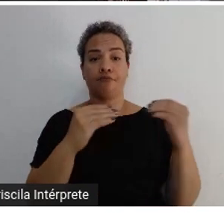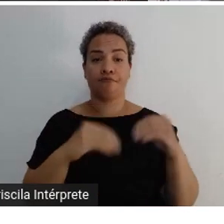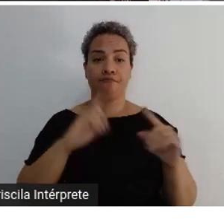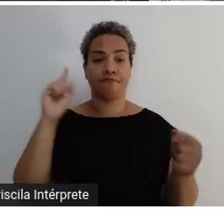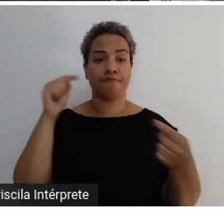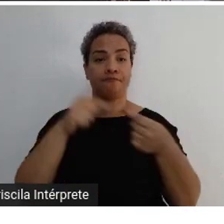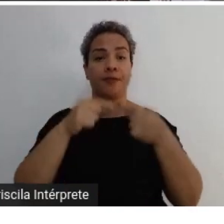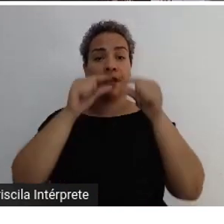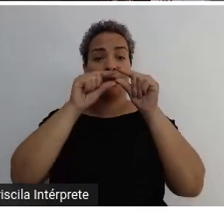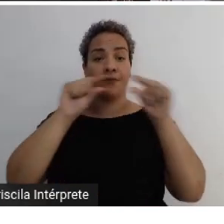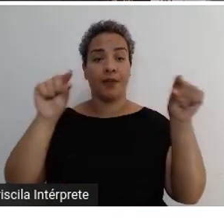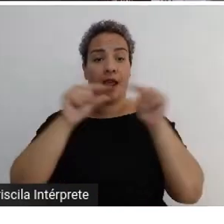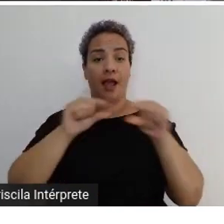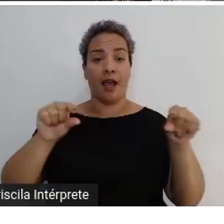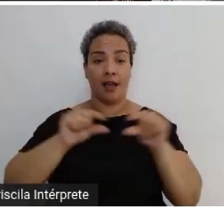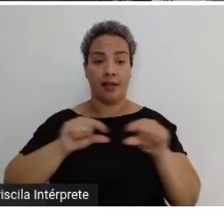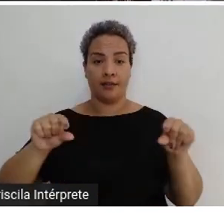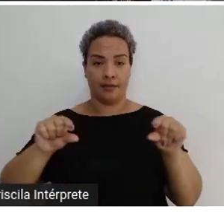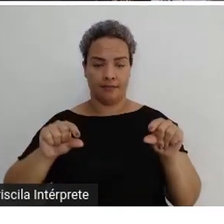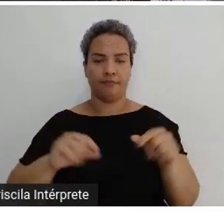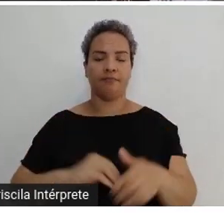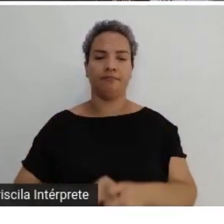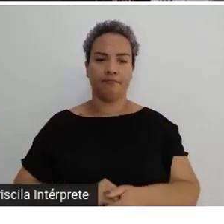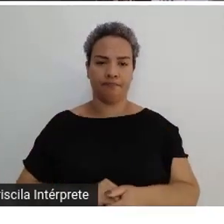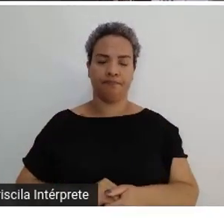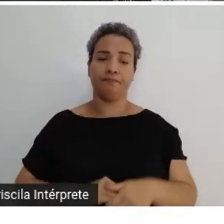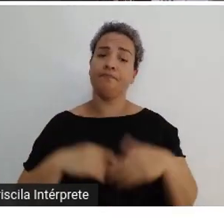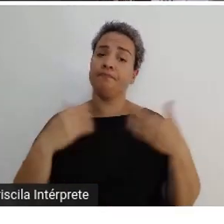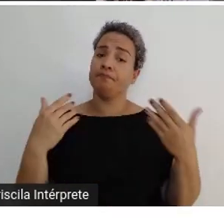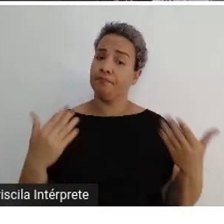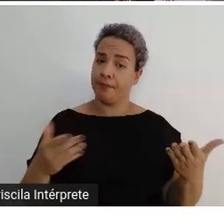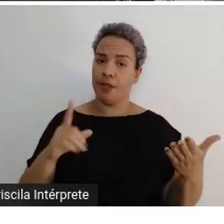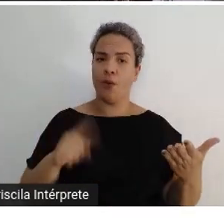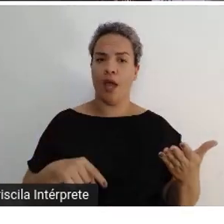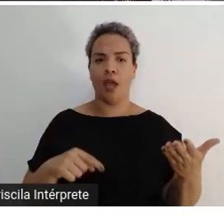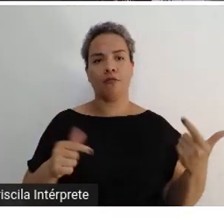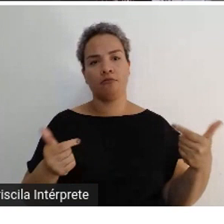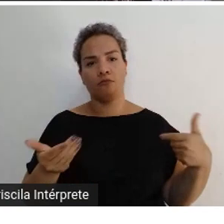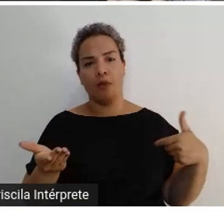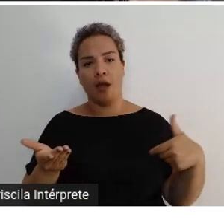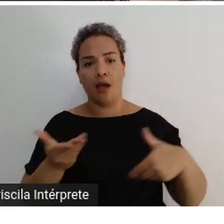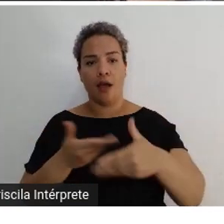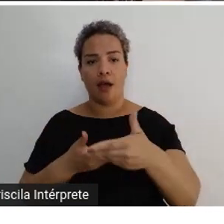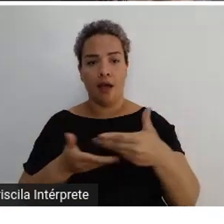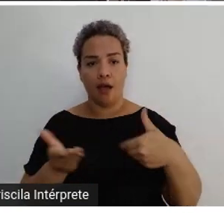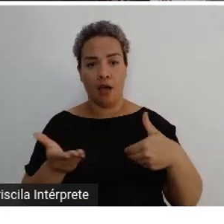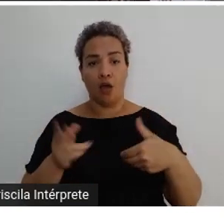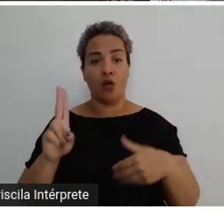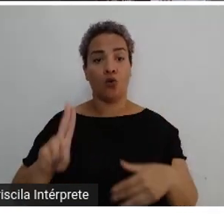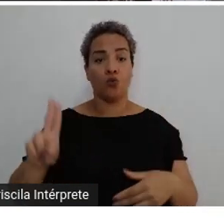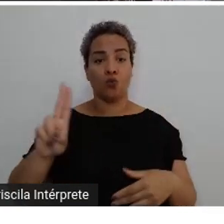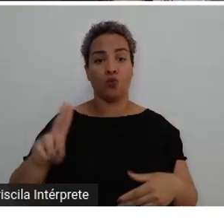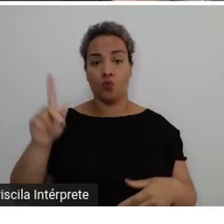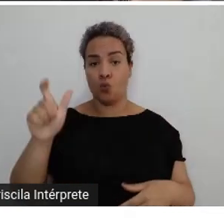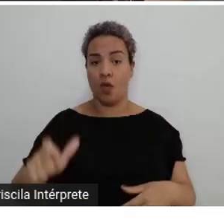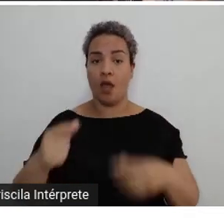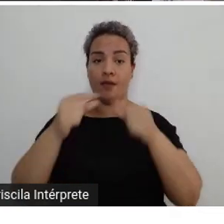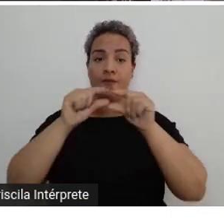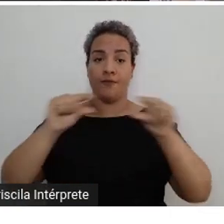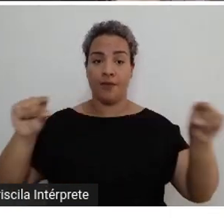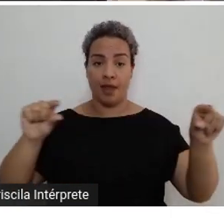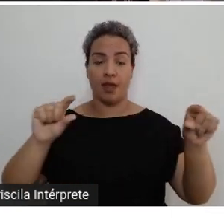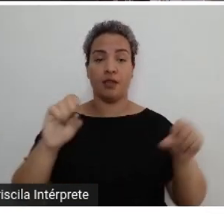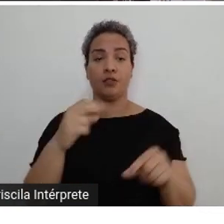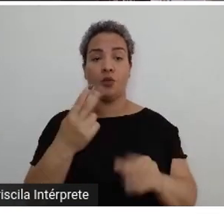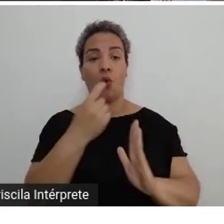das frases que os usuários enviam? Bom, então, primeiramente, tem uma interação, né, do usuário, ele envia uma frase, ou seja,